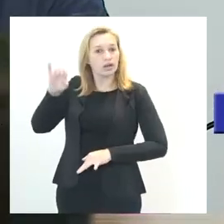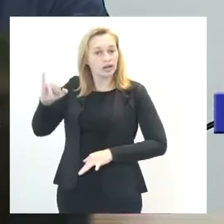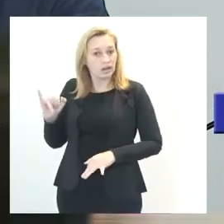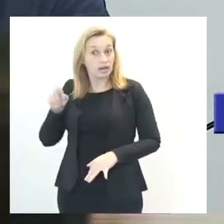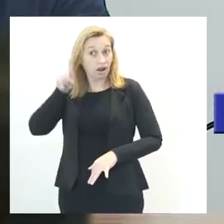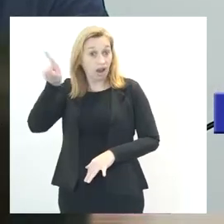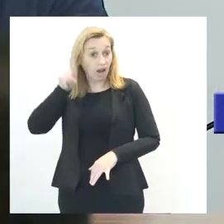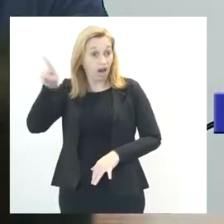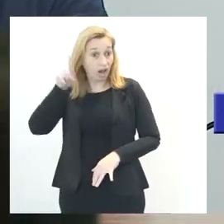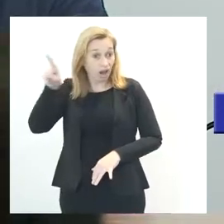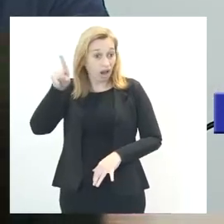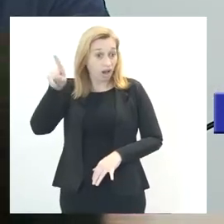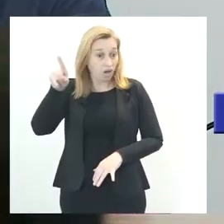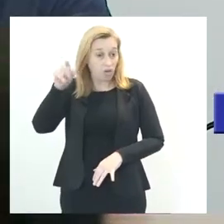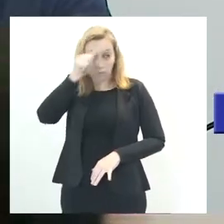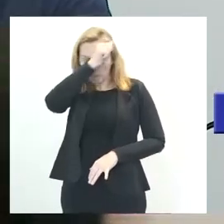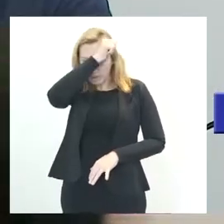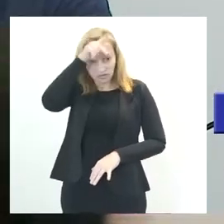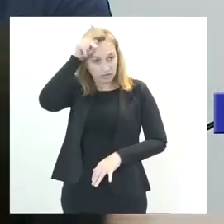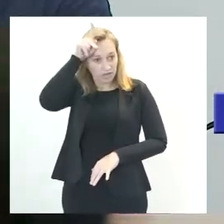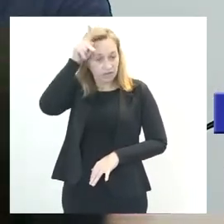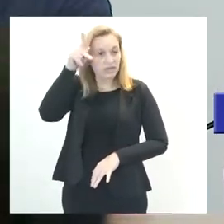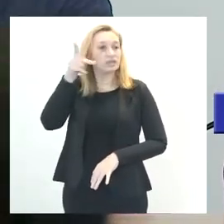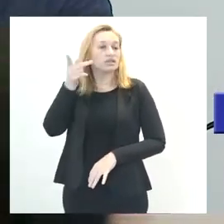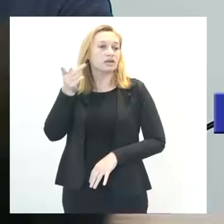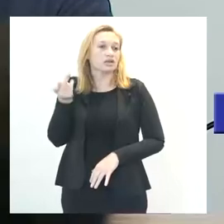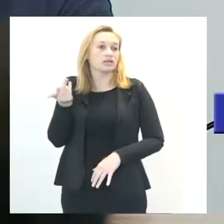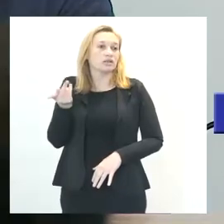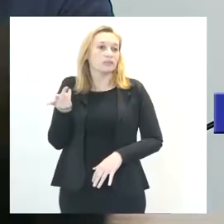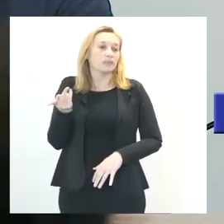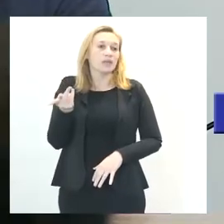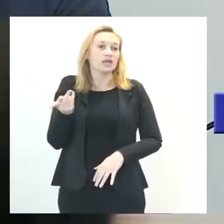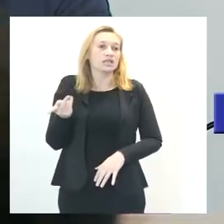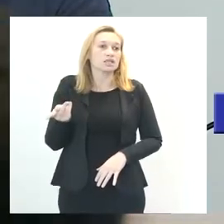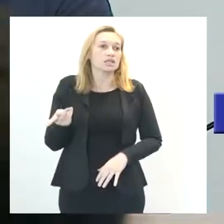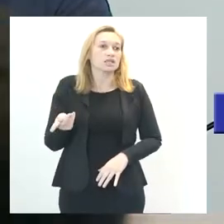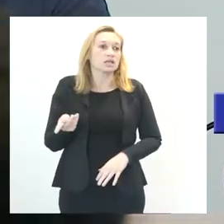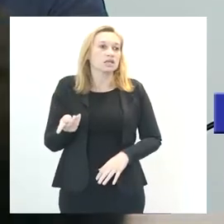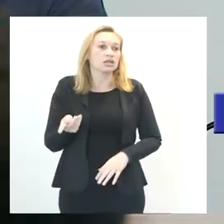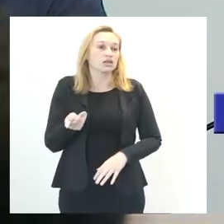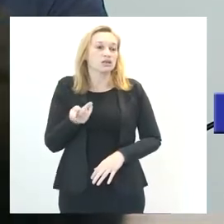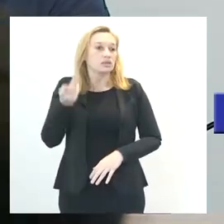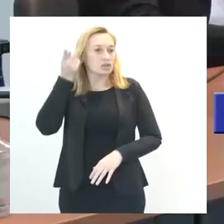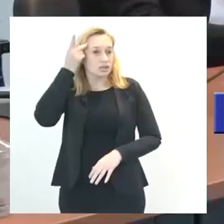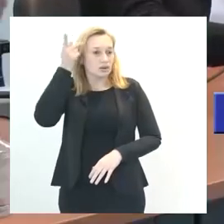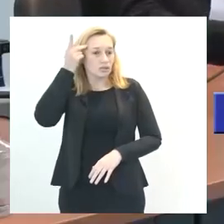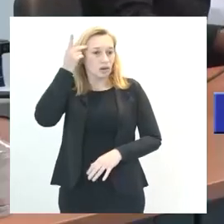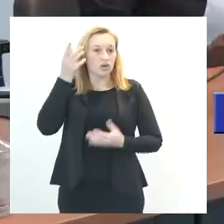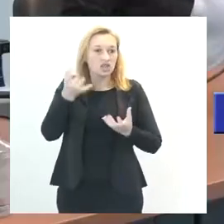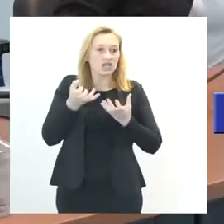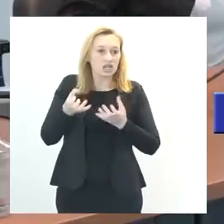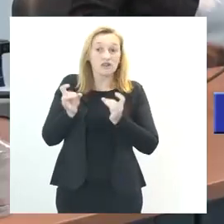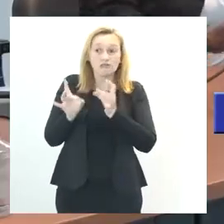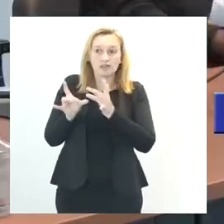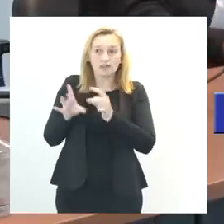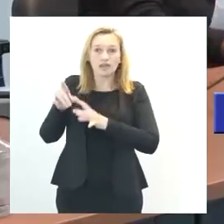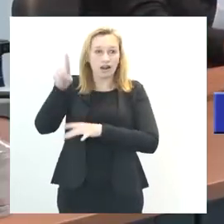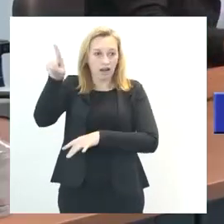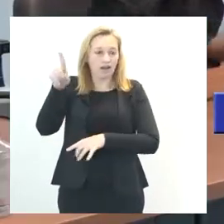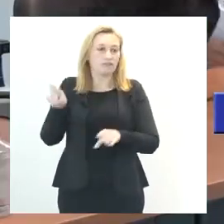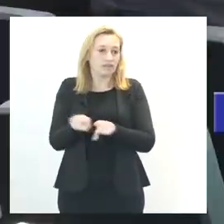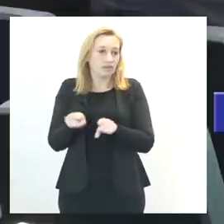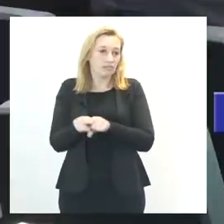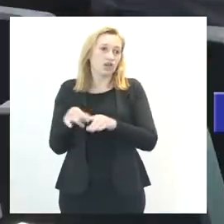chola né com com Butantã mas ele quis privatizar o Butantã aí então a gente precisa sempre estar denunciando isso vamos